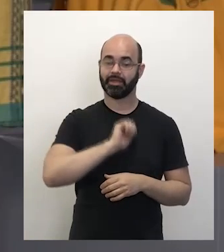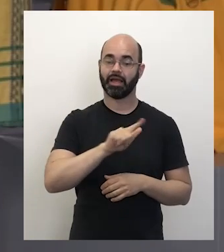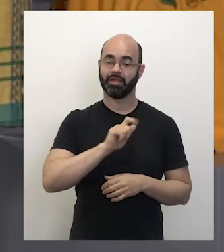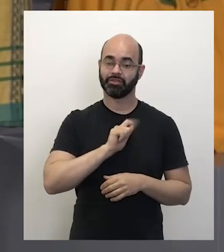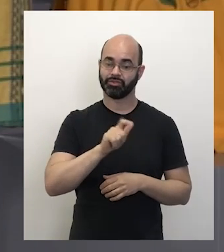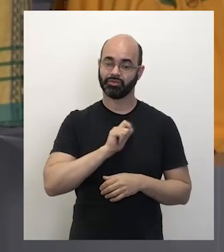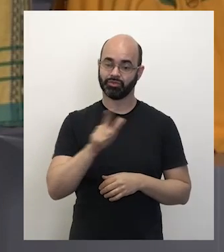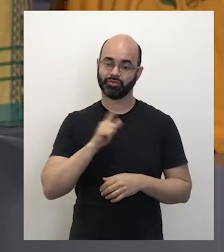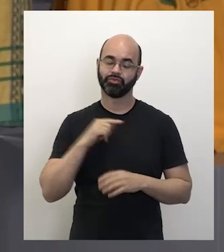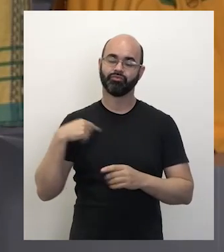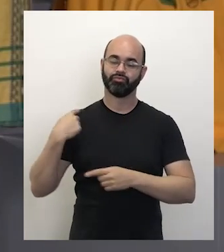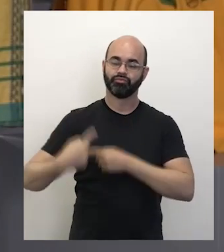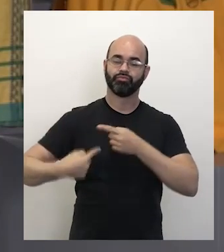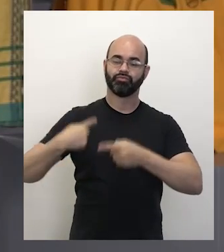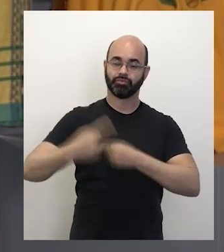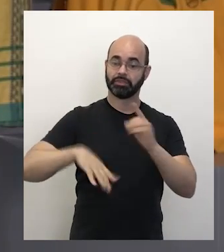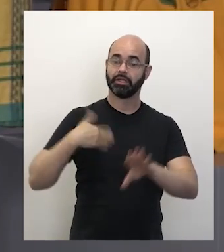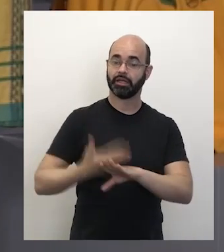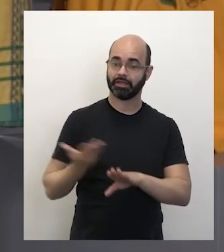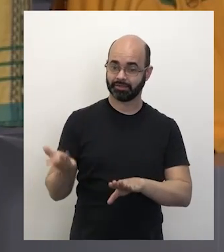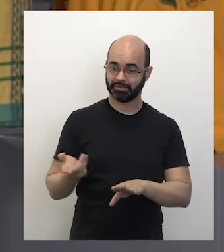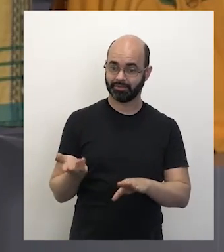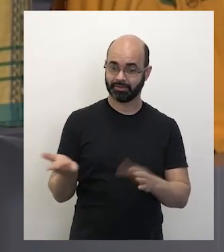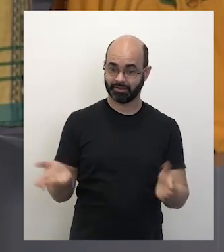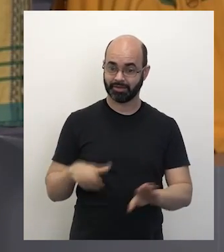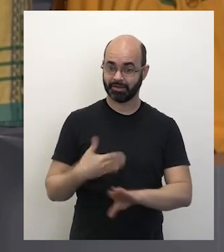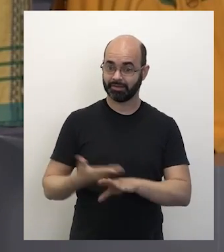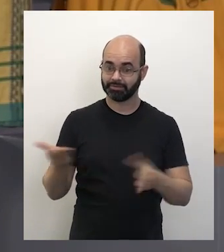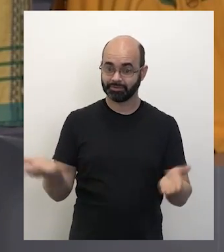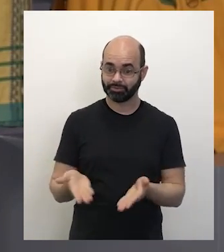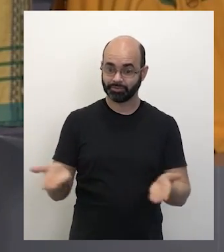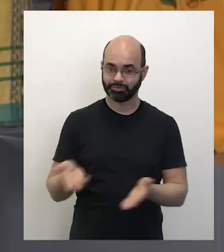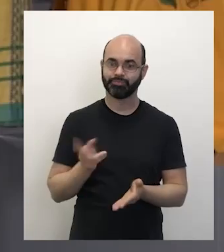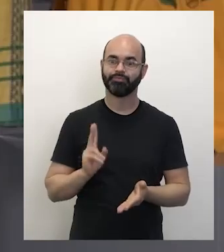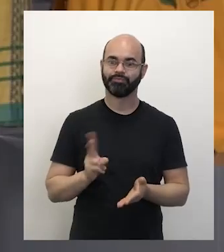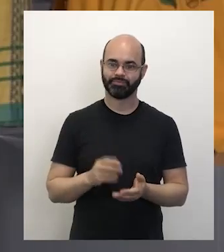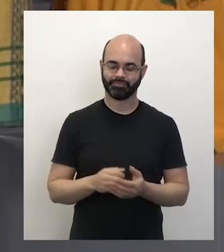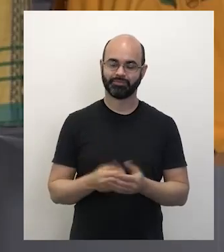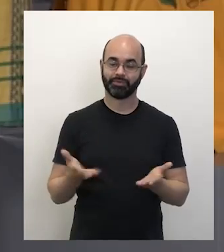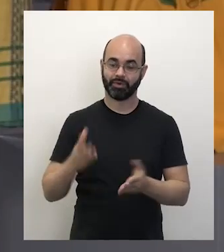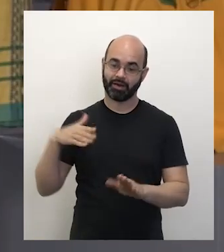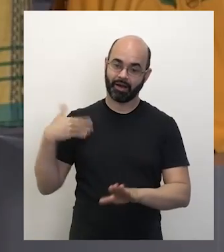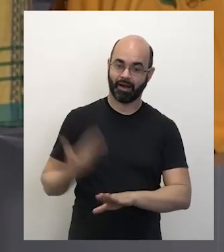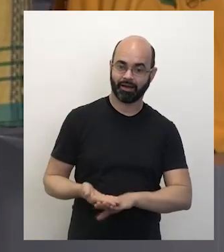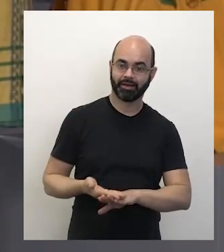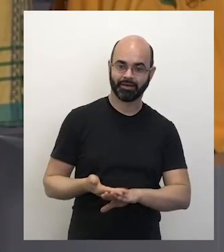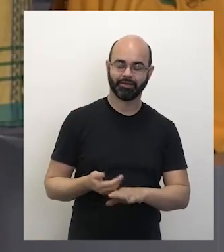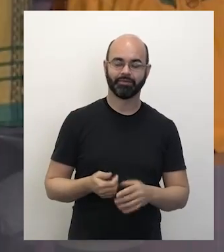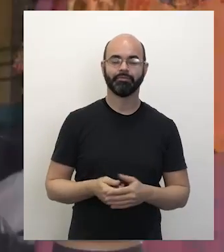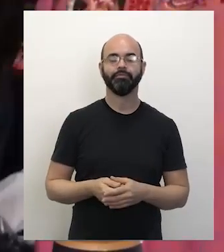até hoje é realizado, e aí você, dentro desse processo, você tem também